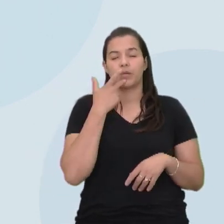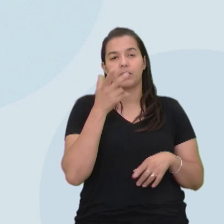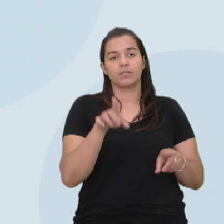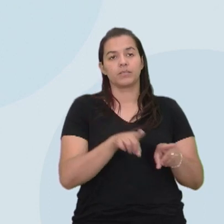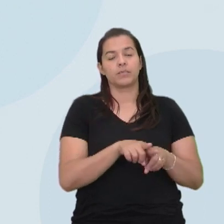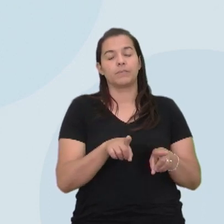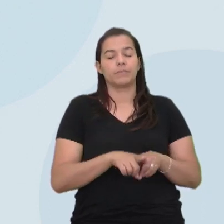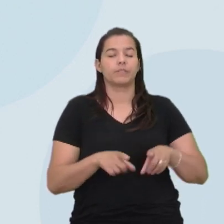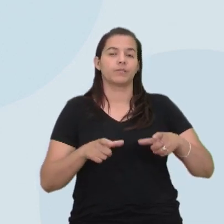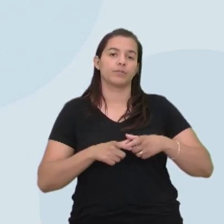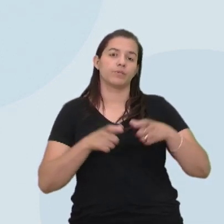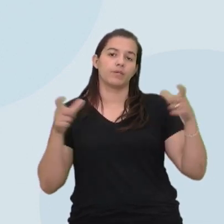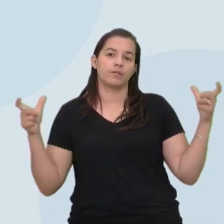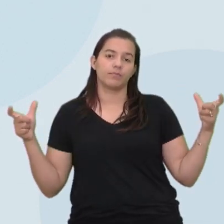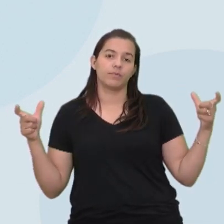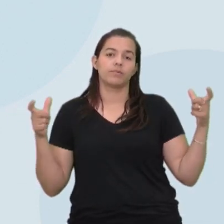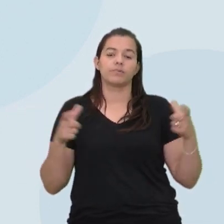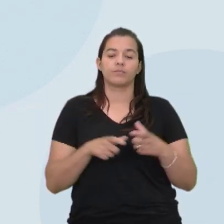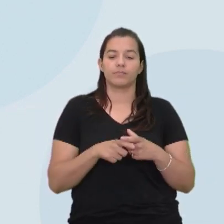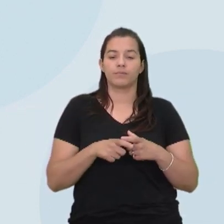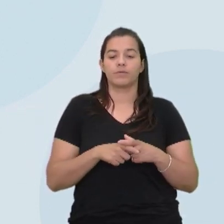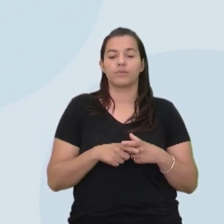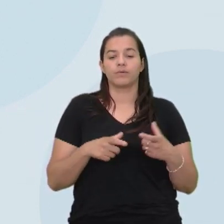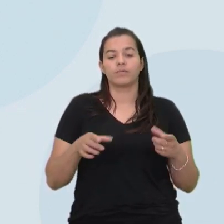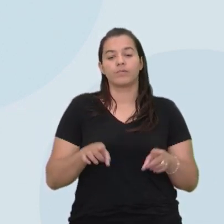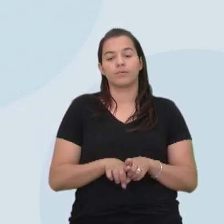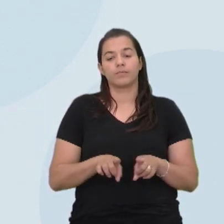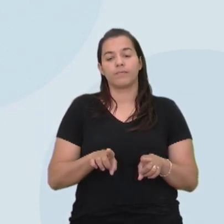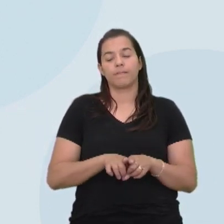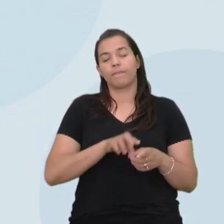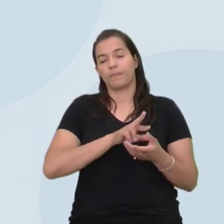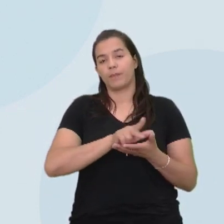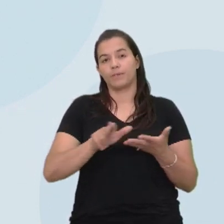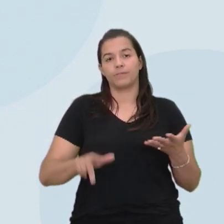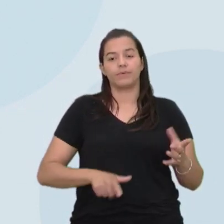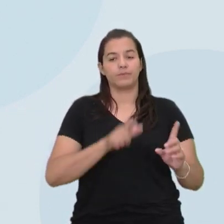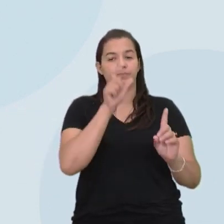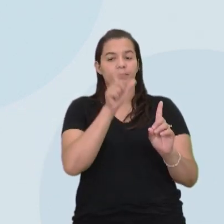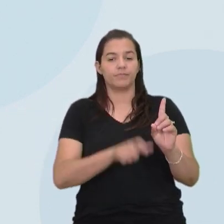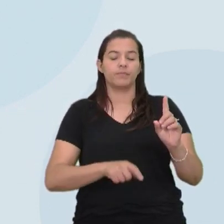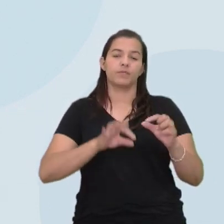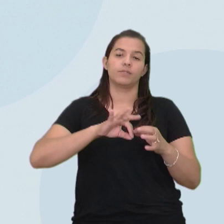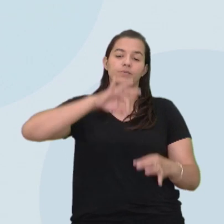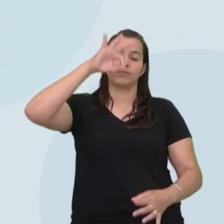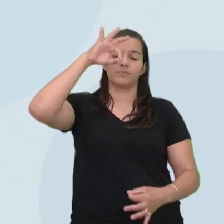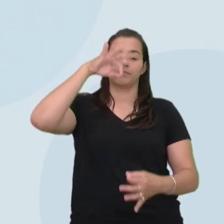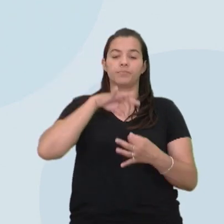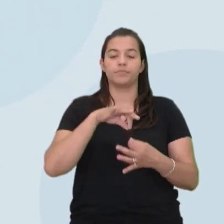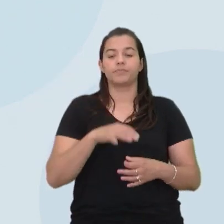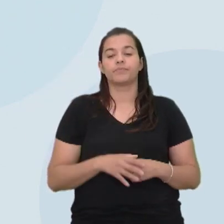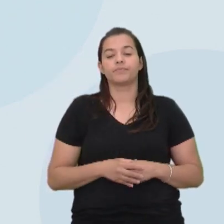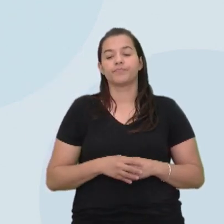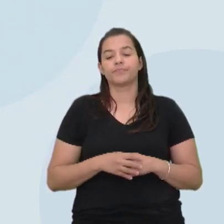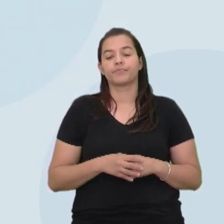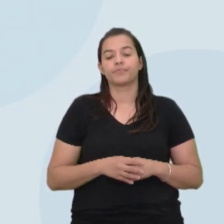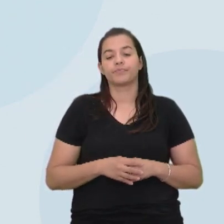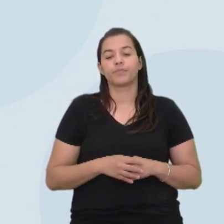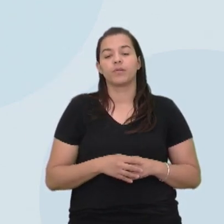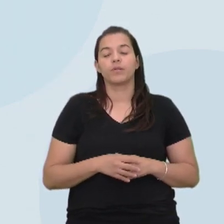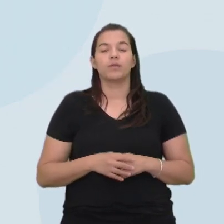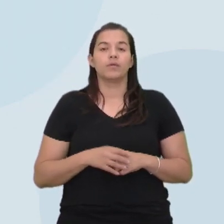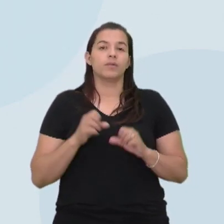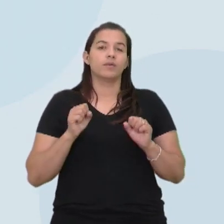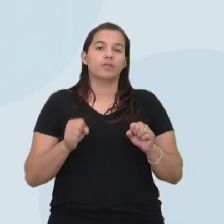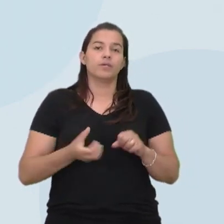do tamanho, tá? A gente mexe com tamanho. Aí a gente pode mexer com vários personagens, diminuindo ou aumentando o tamanho. Pode perguntar, por exemplo, na palavra